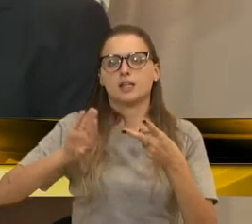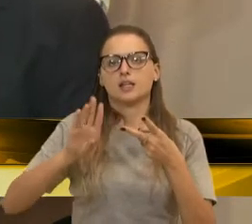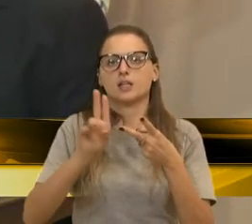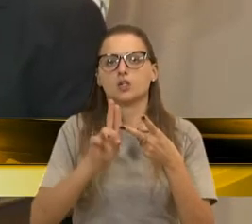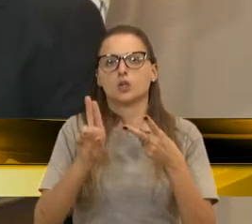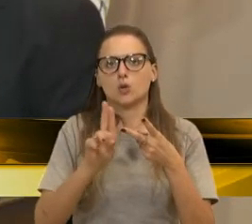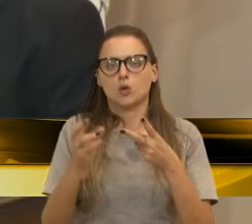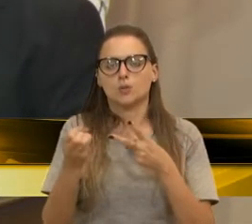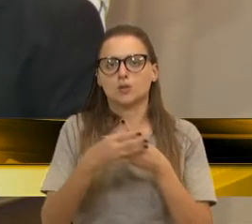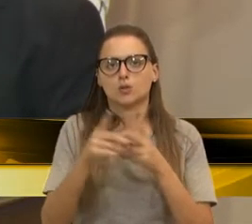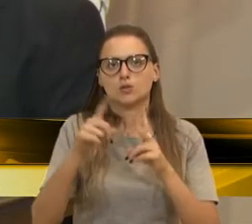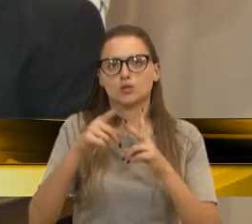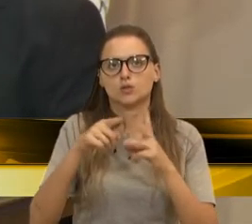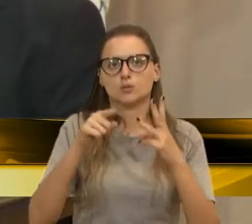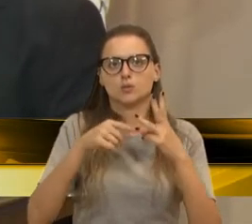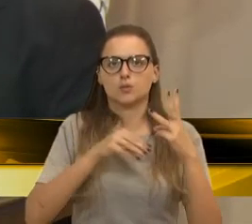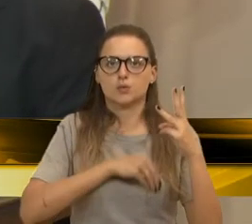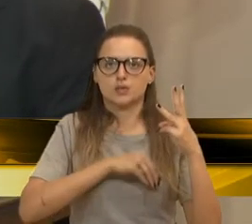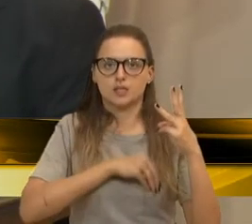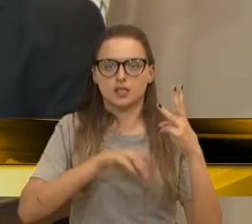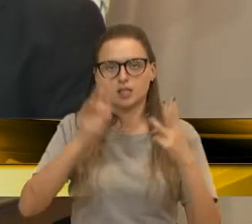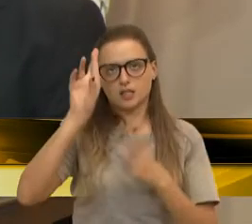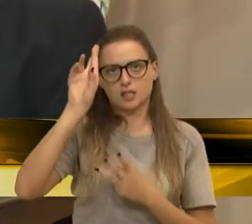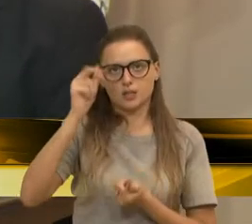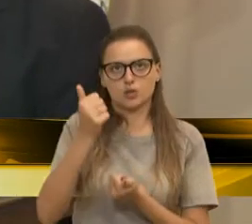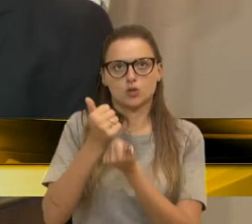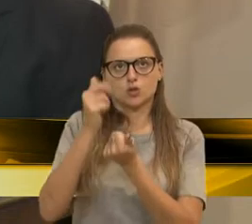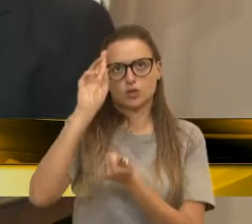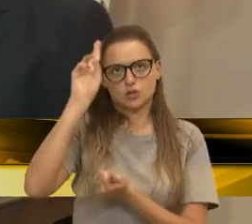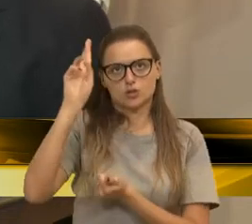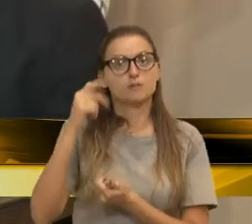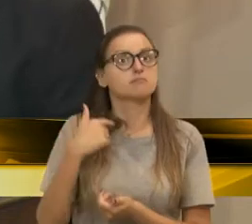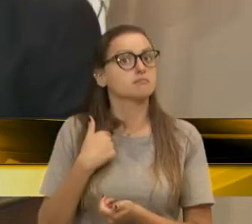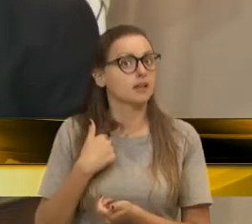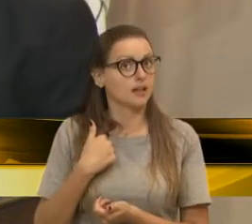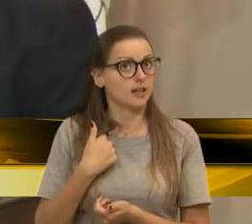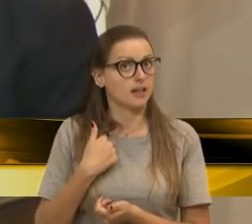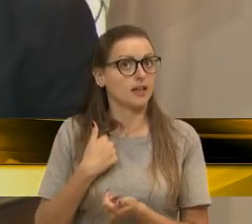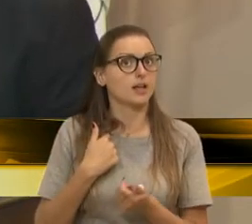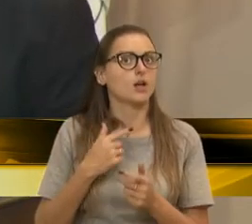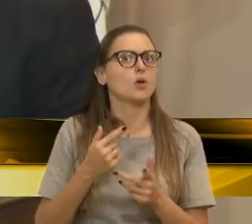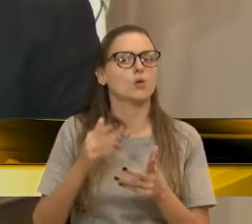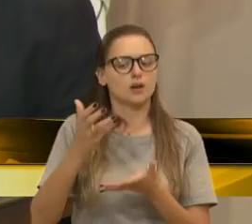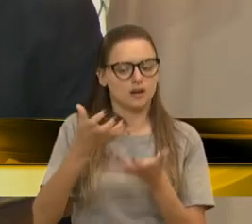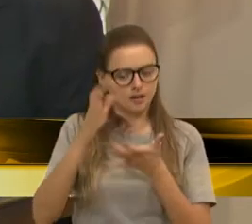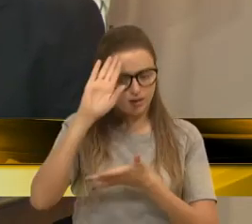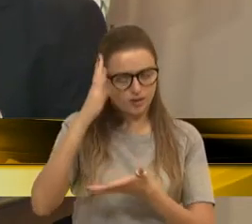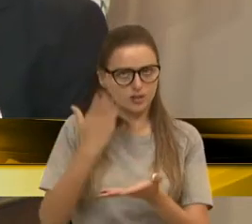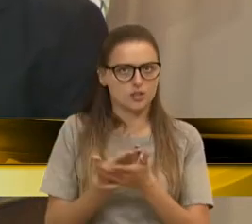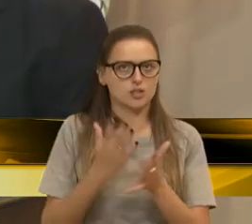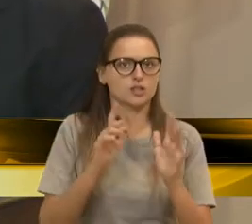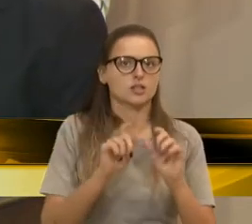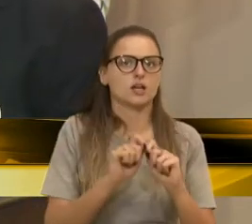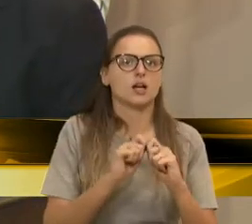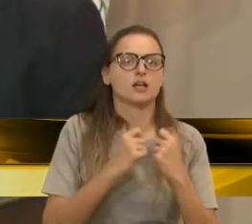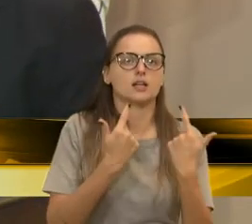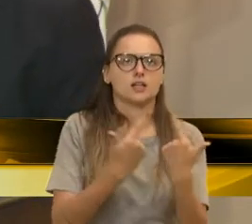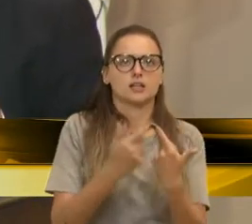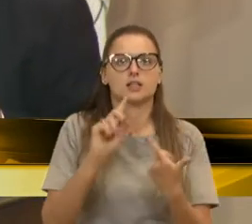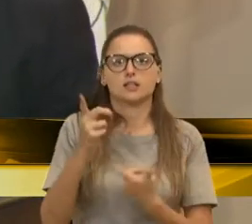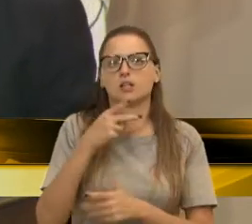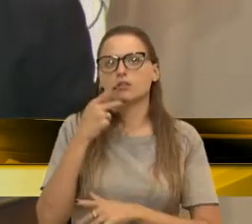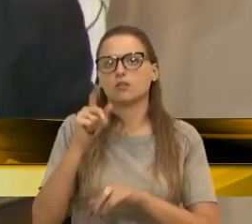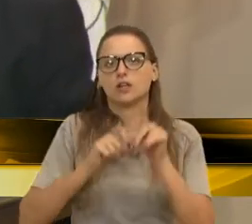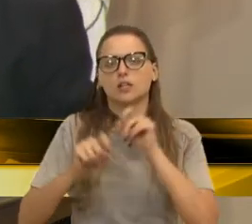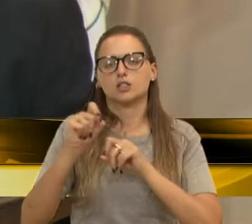denominação, remuneração de diretor. Eu só espero que essa assembleia não trate do aumento do salário